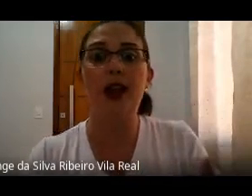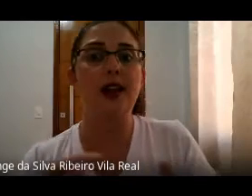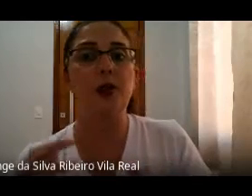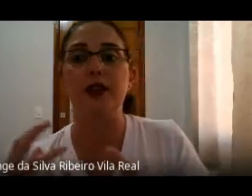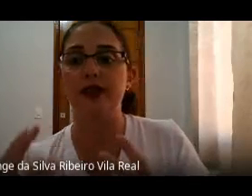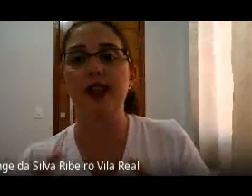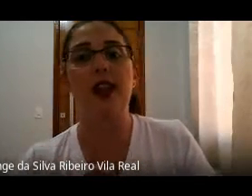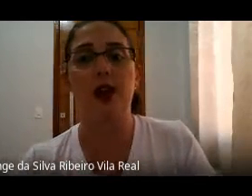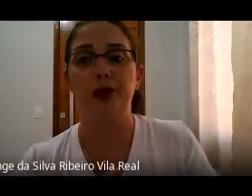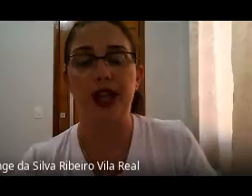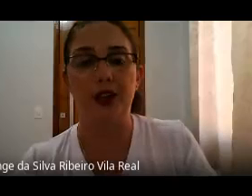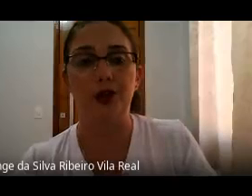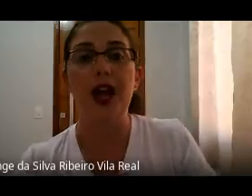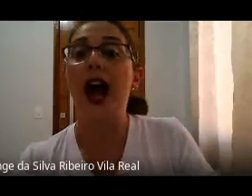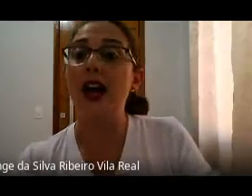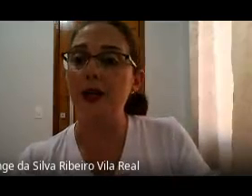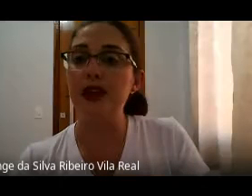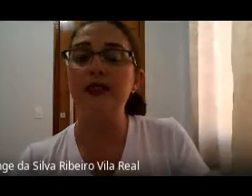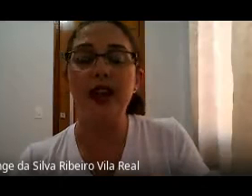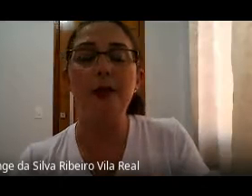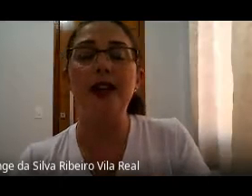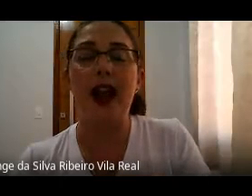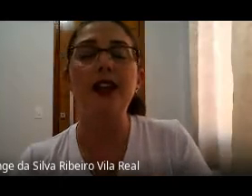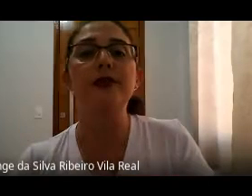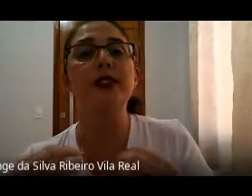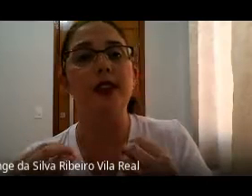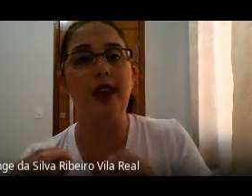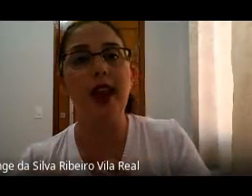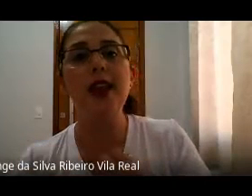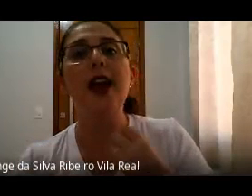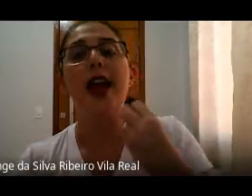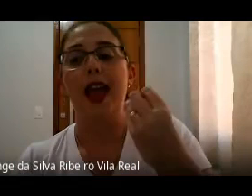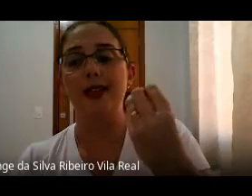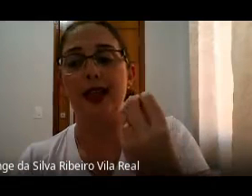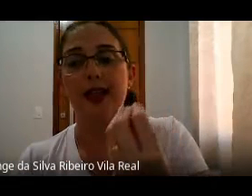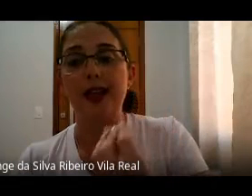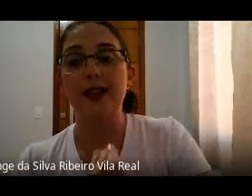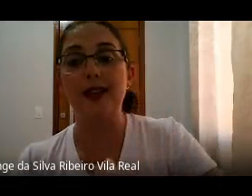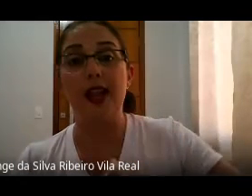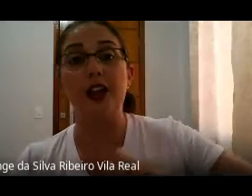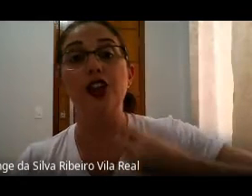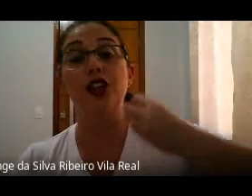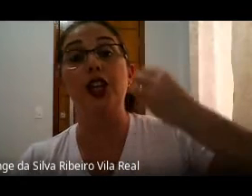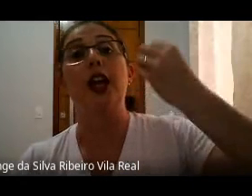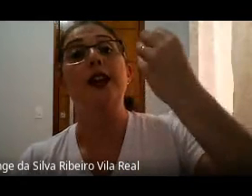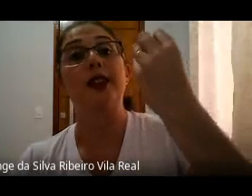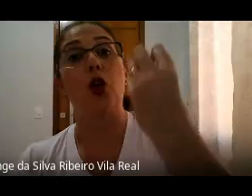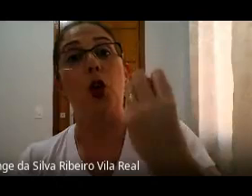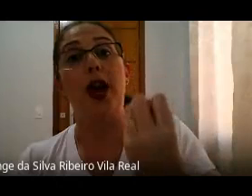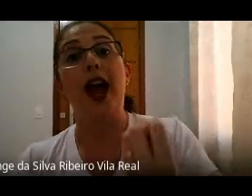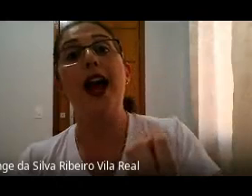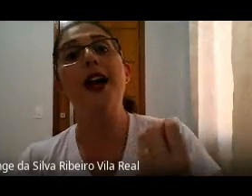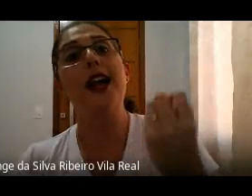qualquer outra língua que você tenha contato, a Libras vai demandar que você tenha essa necessidade de